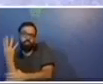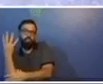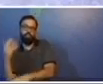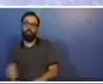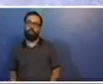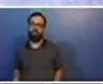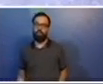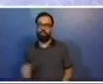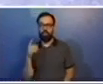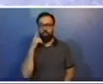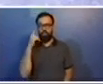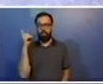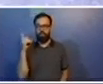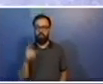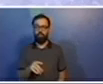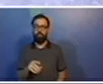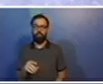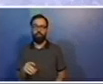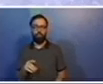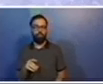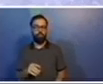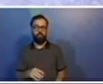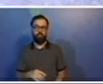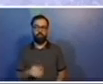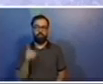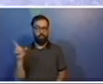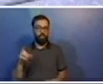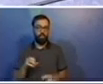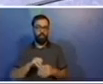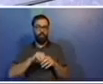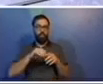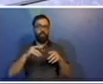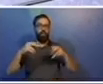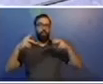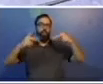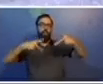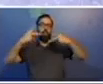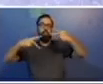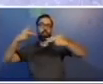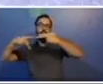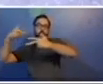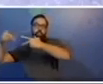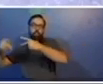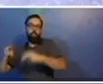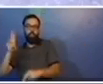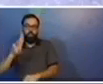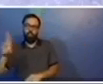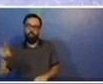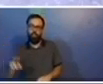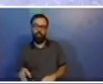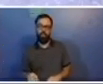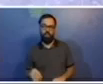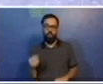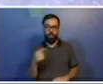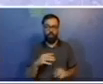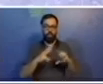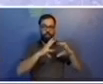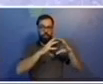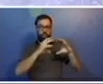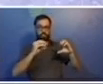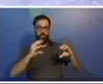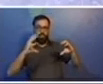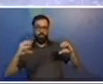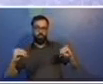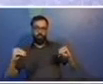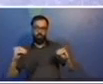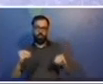O dente de leão, a dispersão dele se dá pelo vento. Aqui um fruto carnoso, que é o